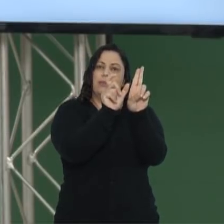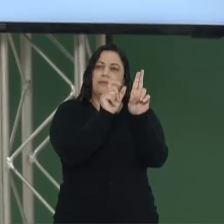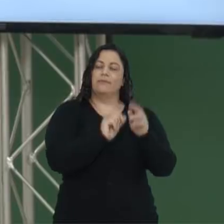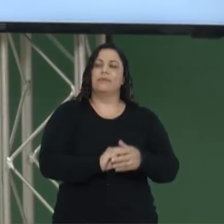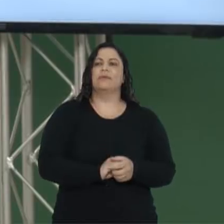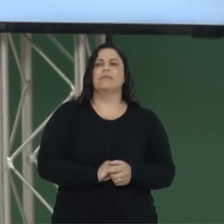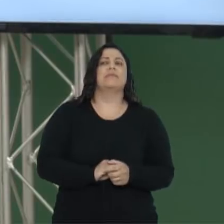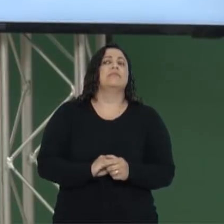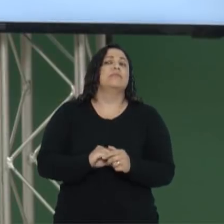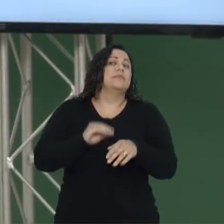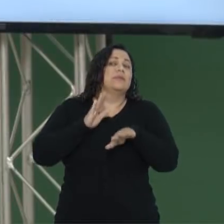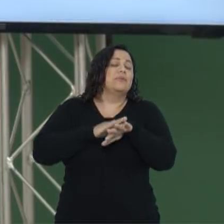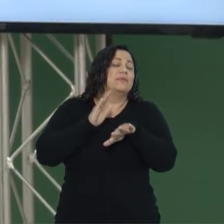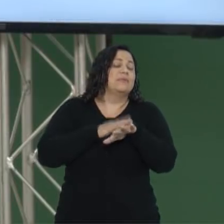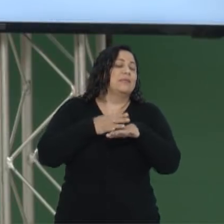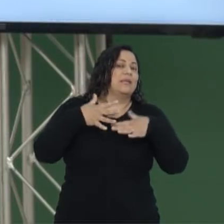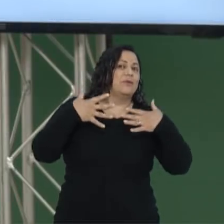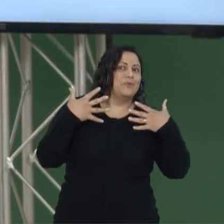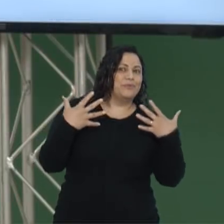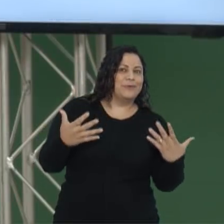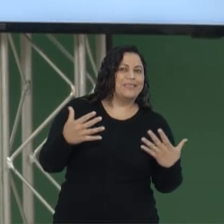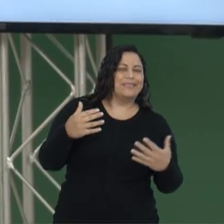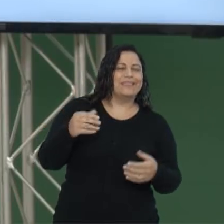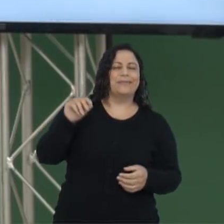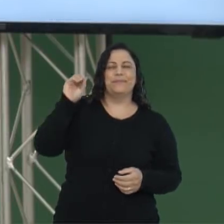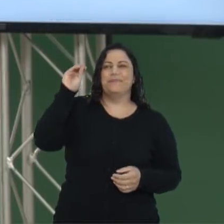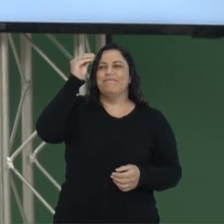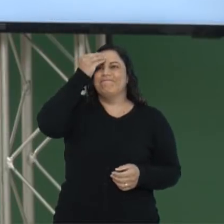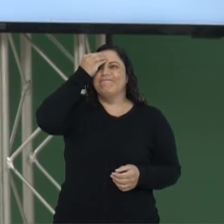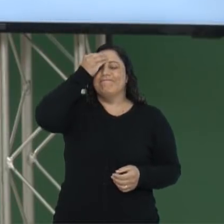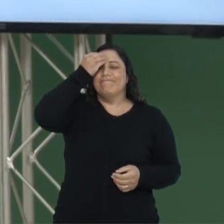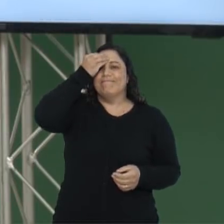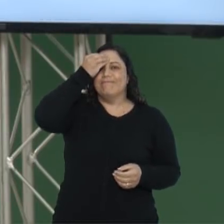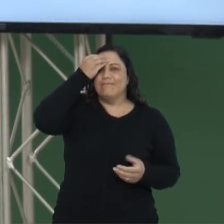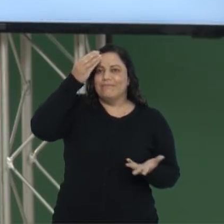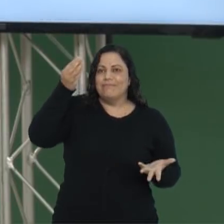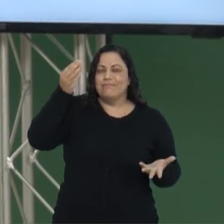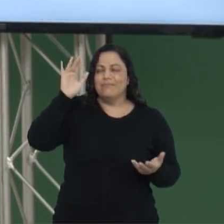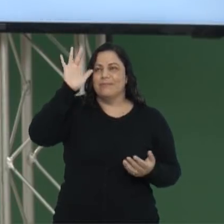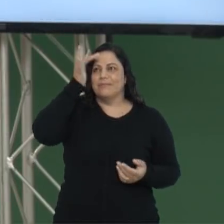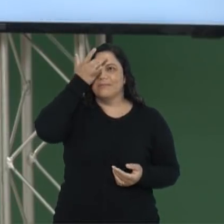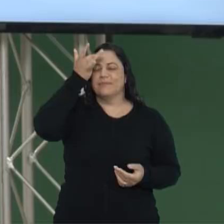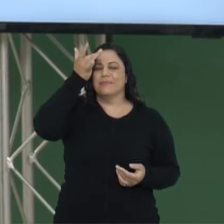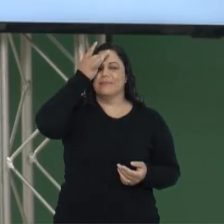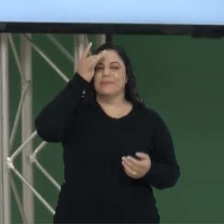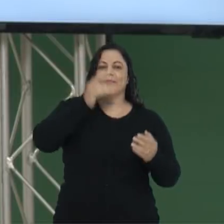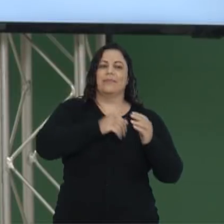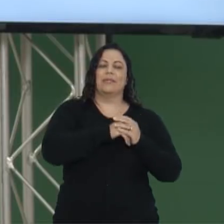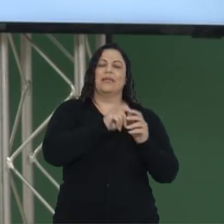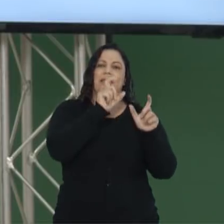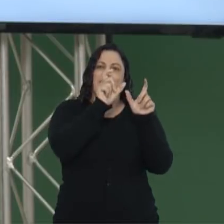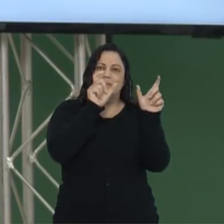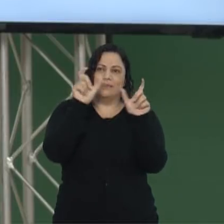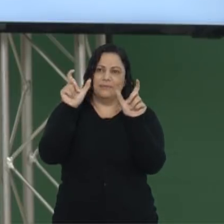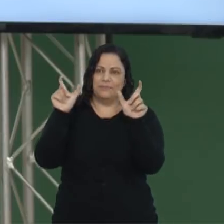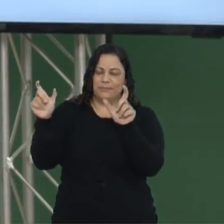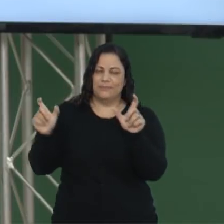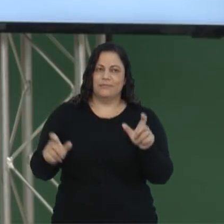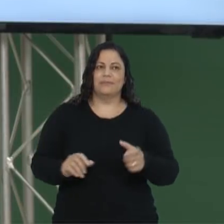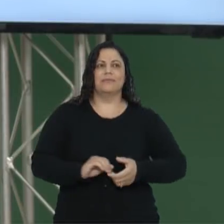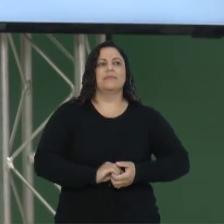que fazer? Já falei para você. Ir memorizando estes termos, essas regências, tá